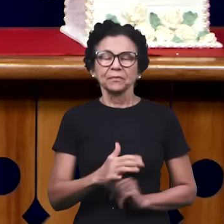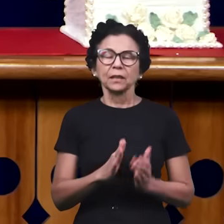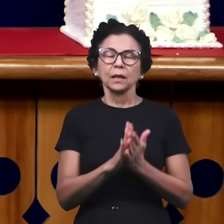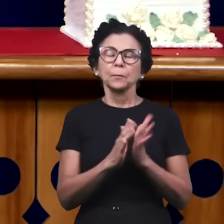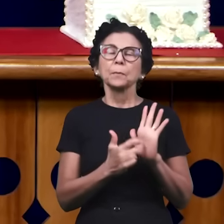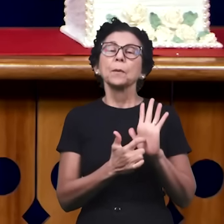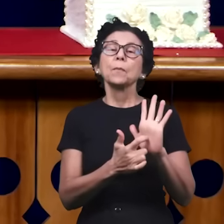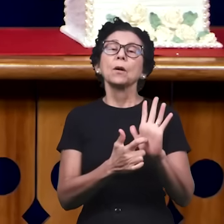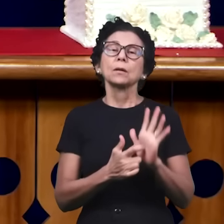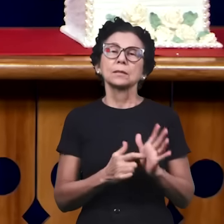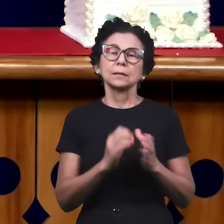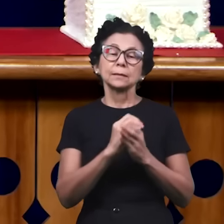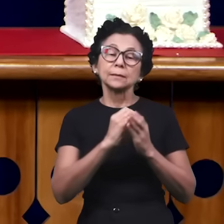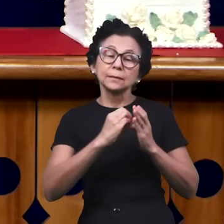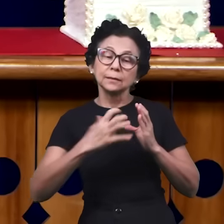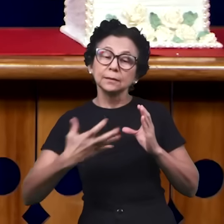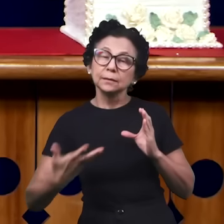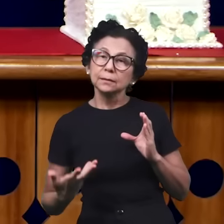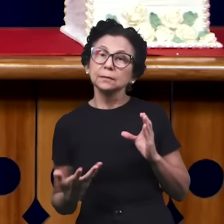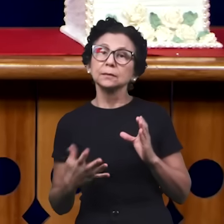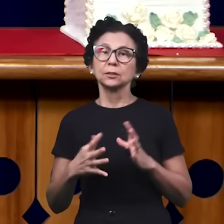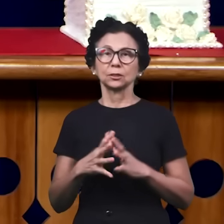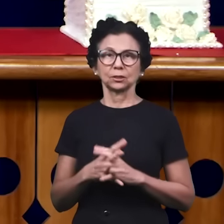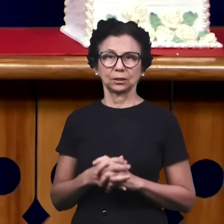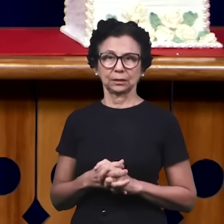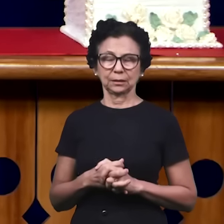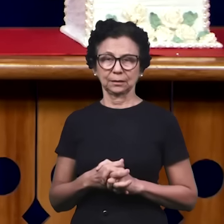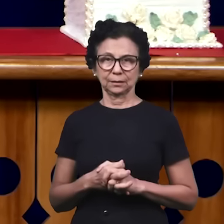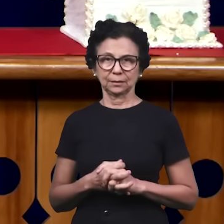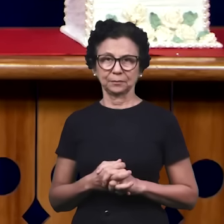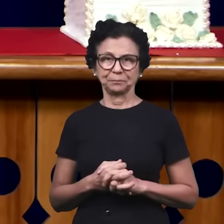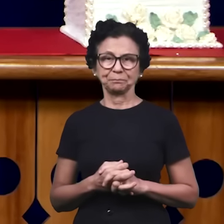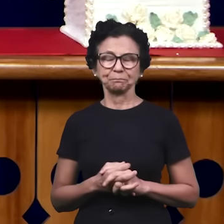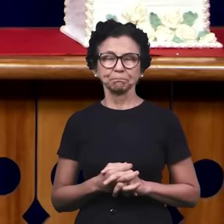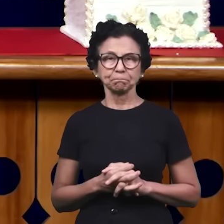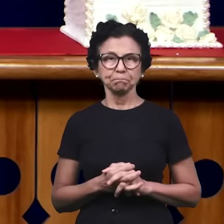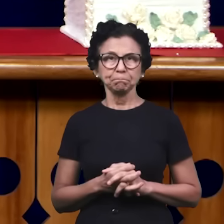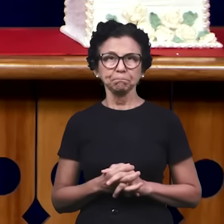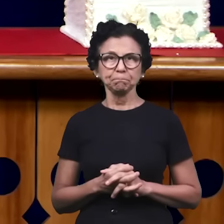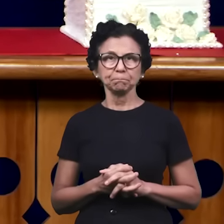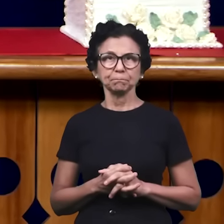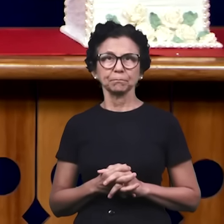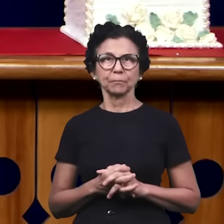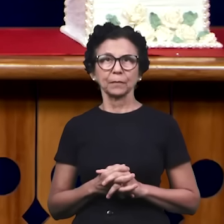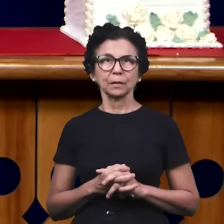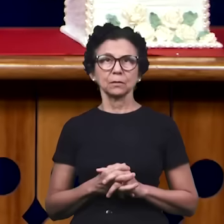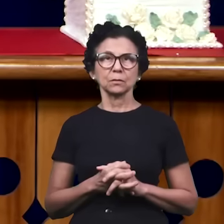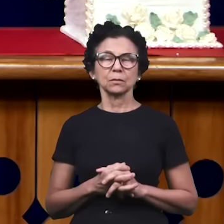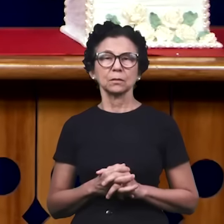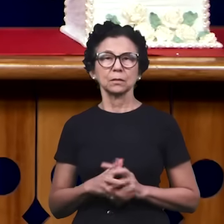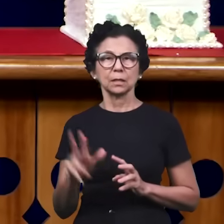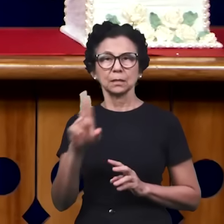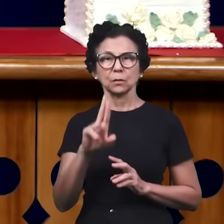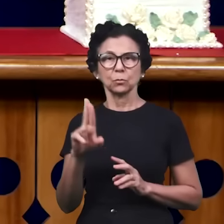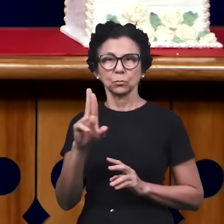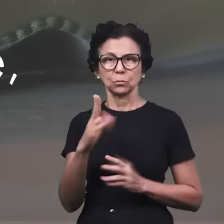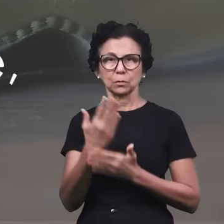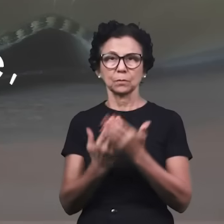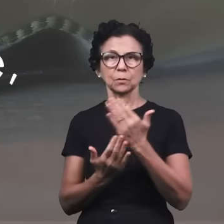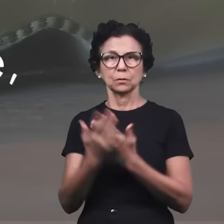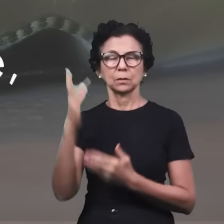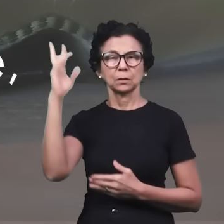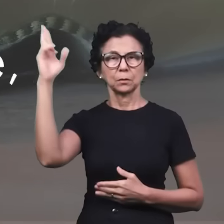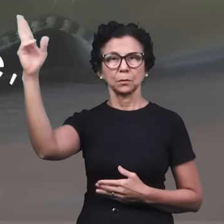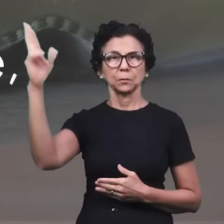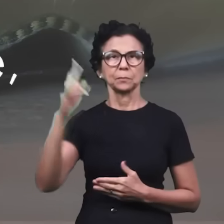Quais são as características ou quais são os exemplos da palavra que nós temos desta instrumentalidade, principalmente do jovem? Nós